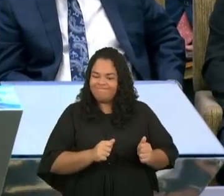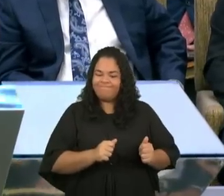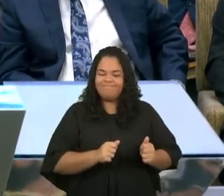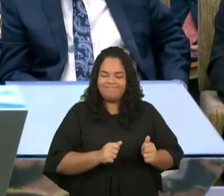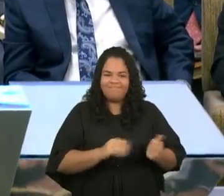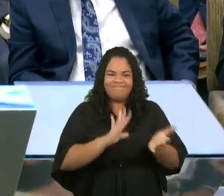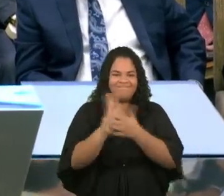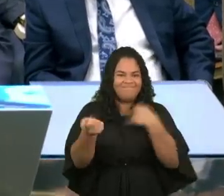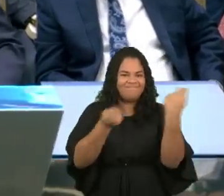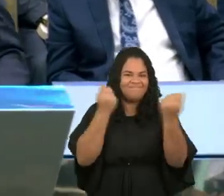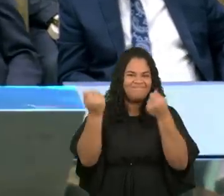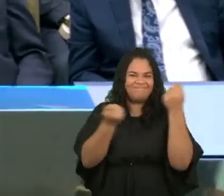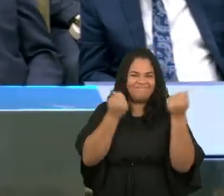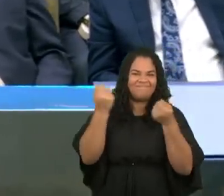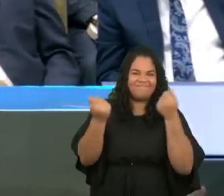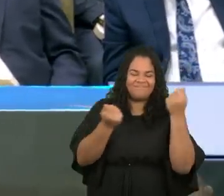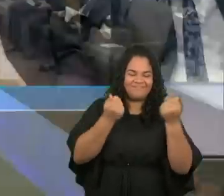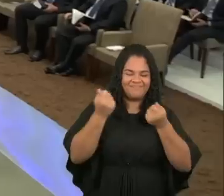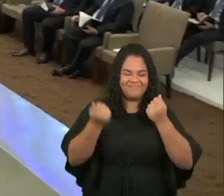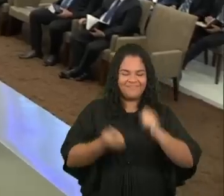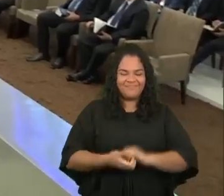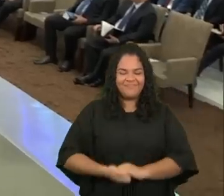Oh, aleluia.